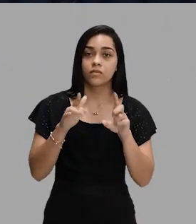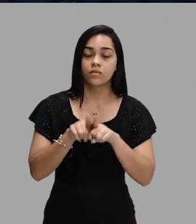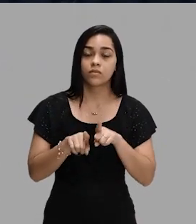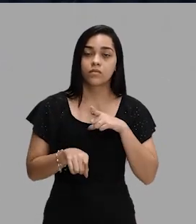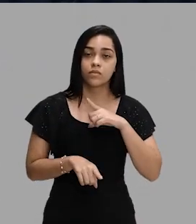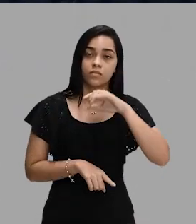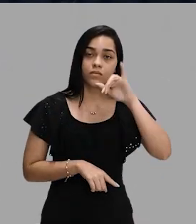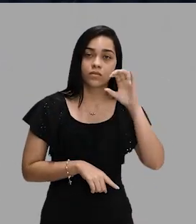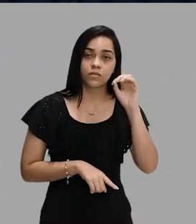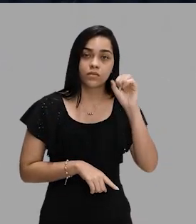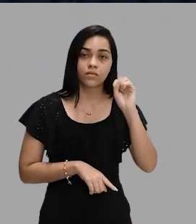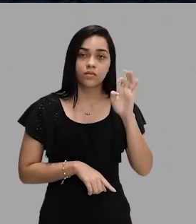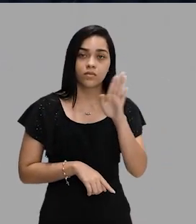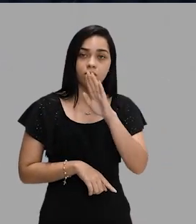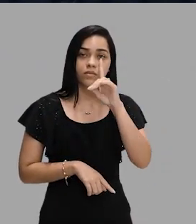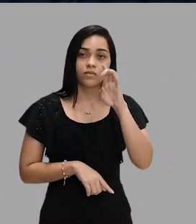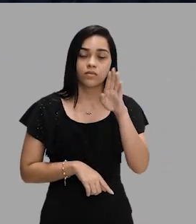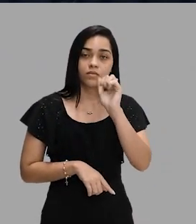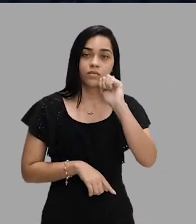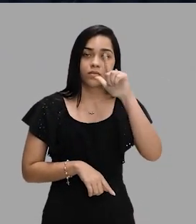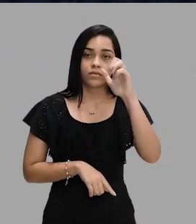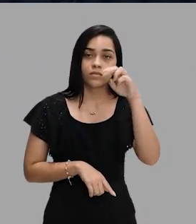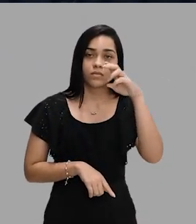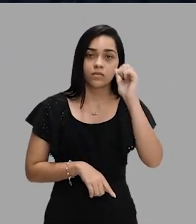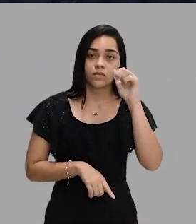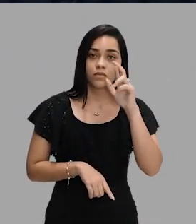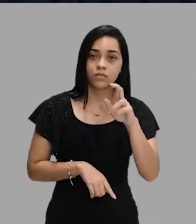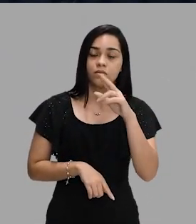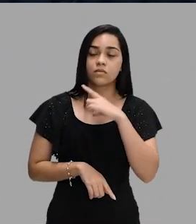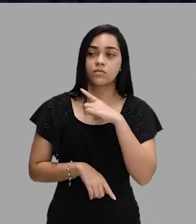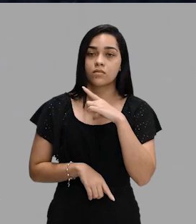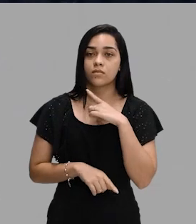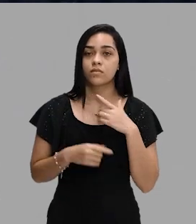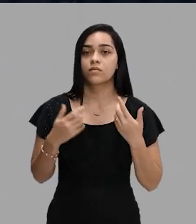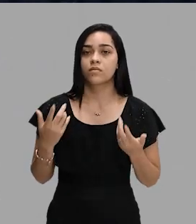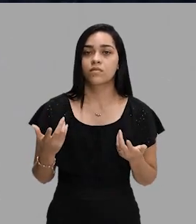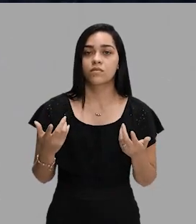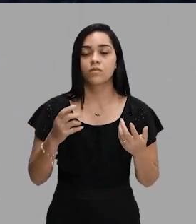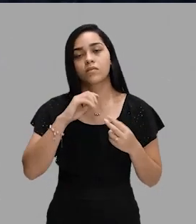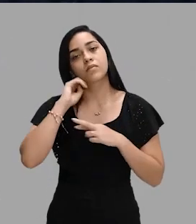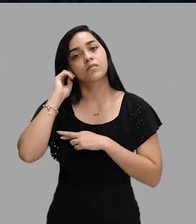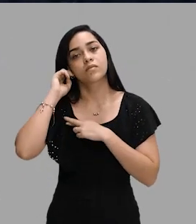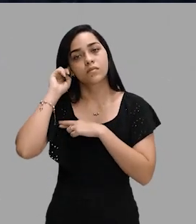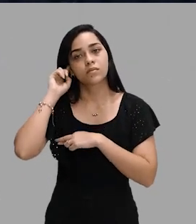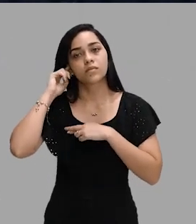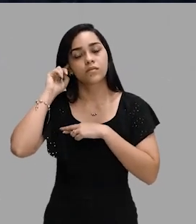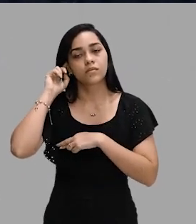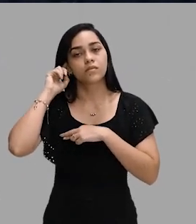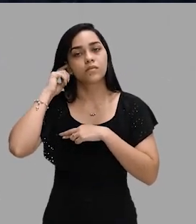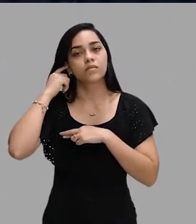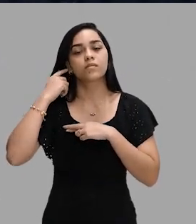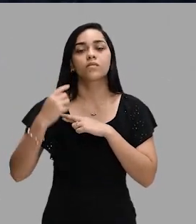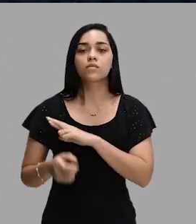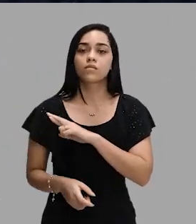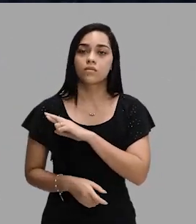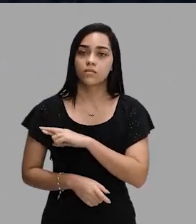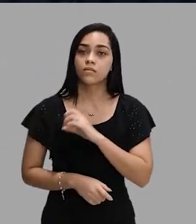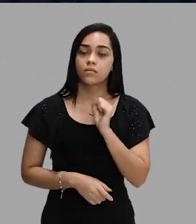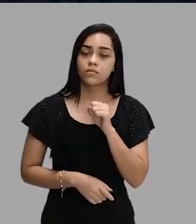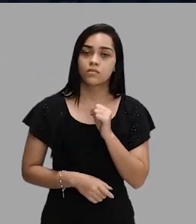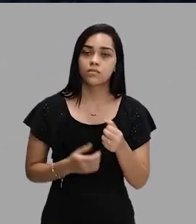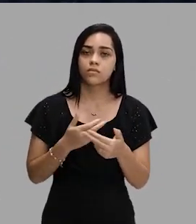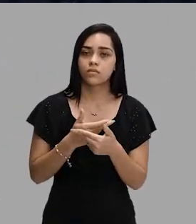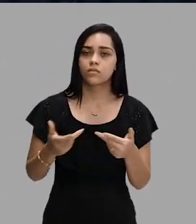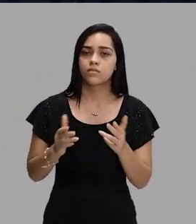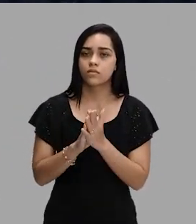de Alencar presente em ambos os romances, tá? Em ambas as obras. Você vai